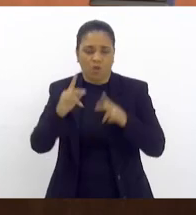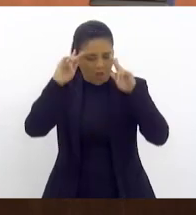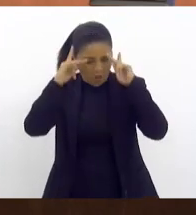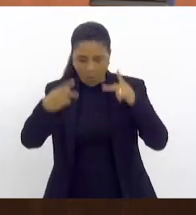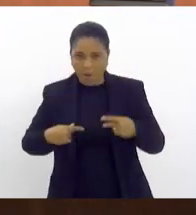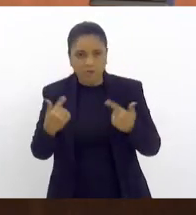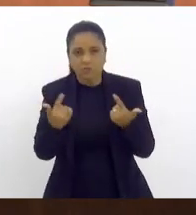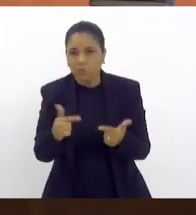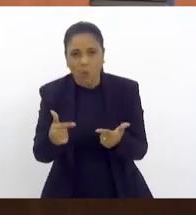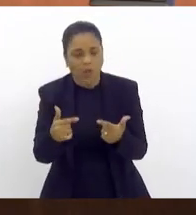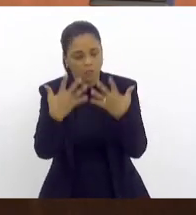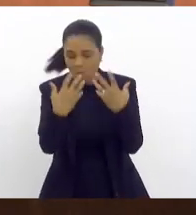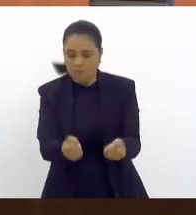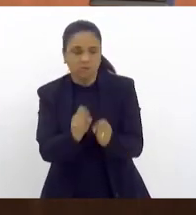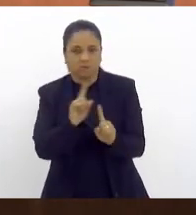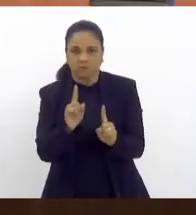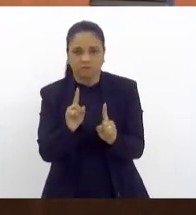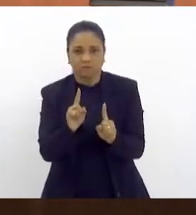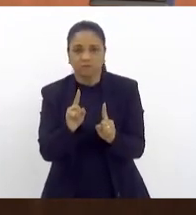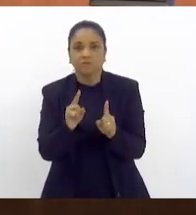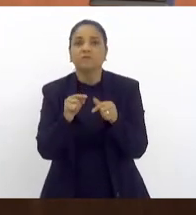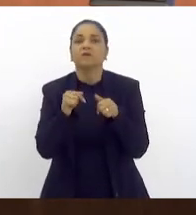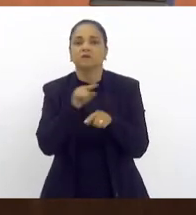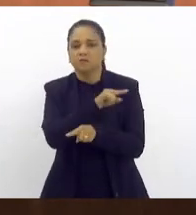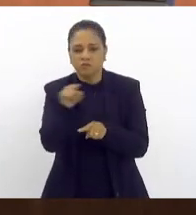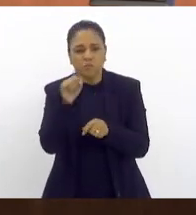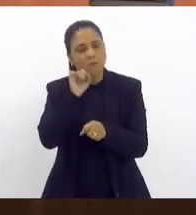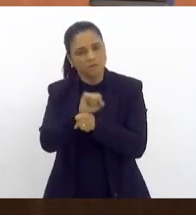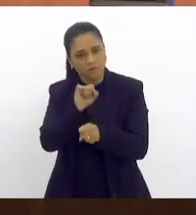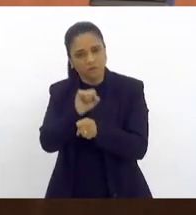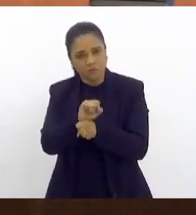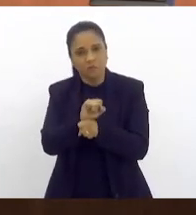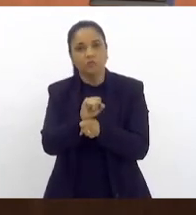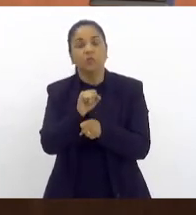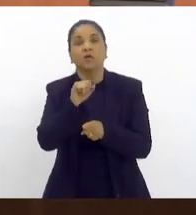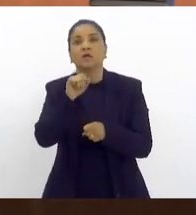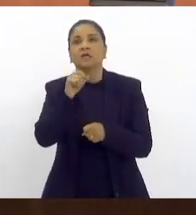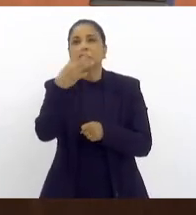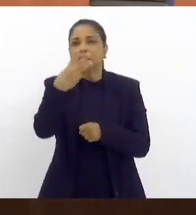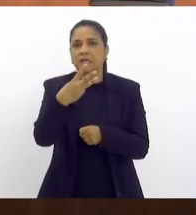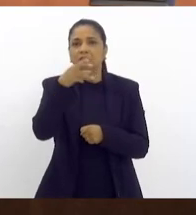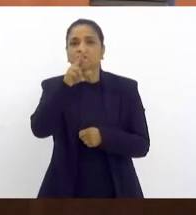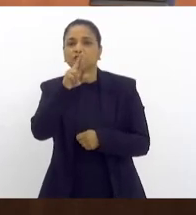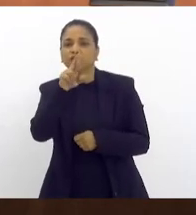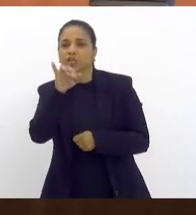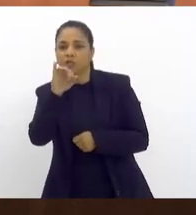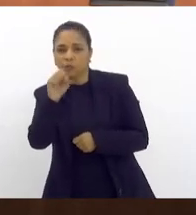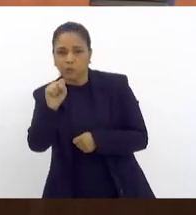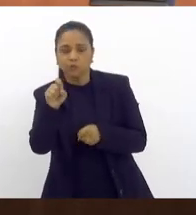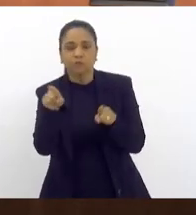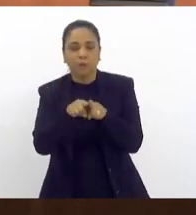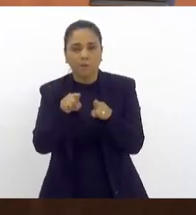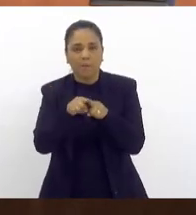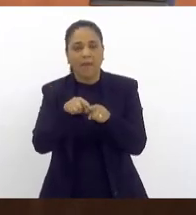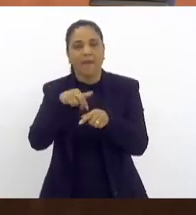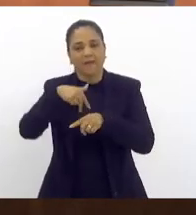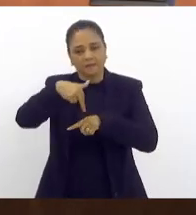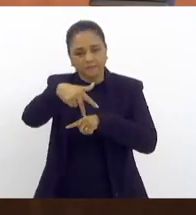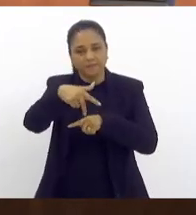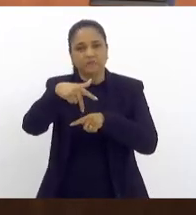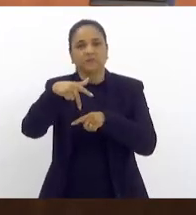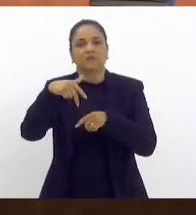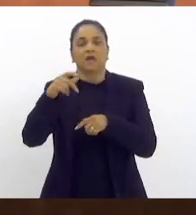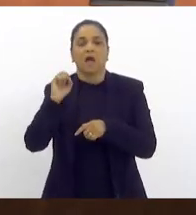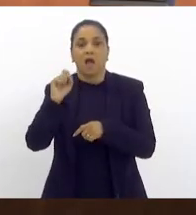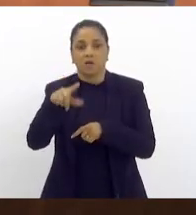e é inaceitável então esperamos a todos e todas em Três Rios também vai ter atividade a caminhada azul lá na praça